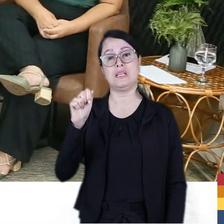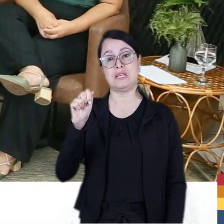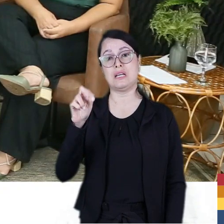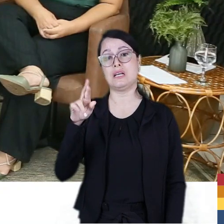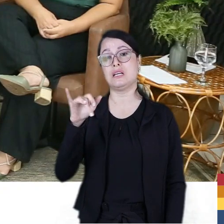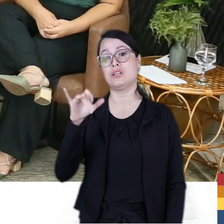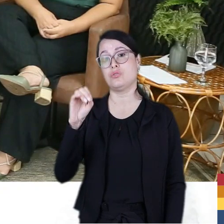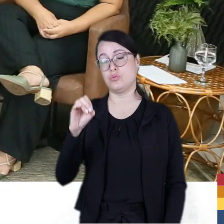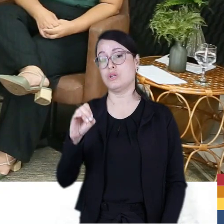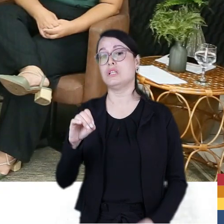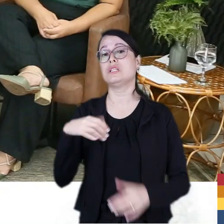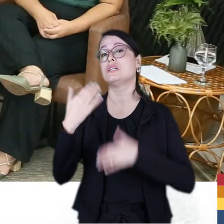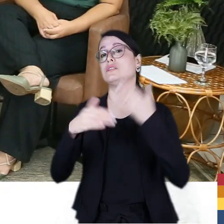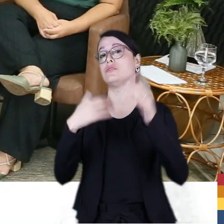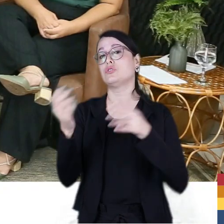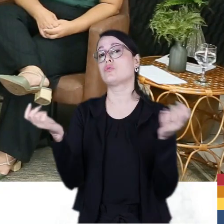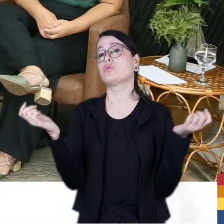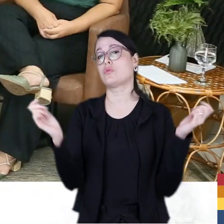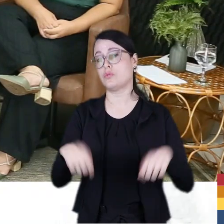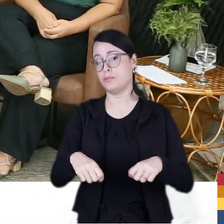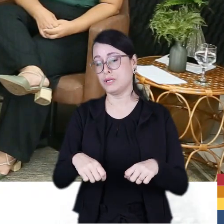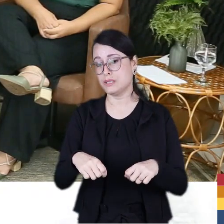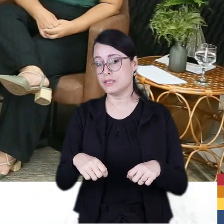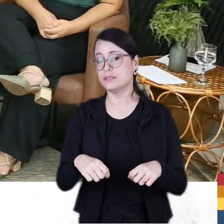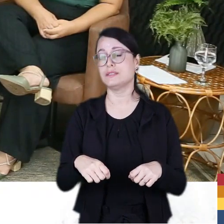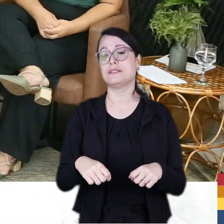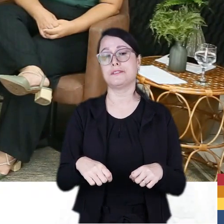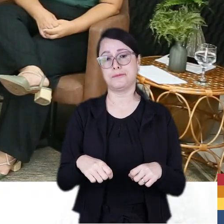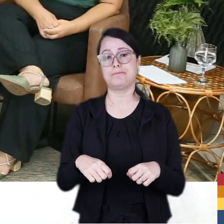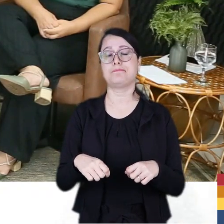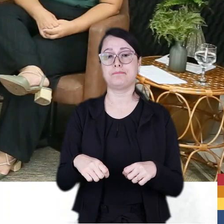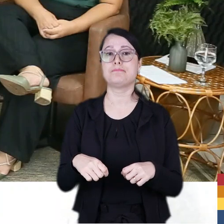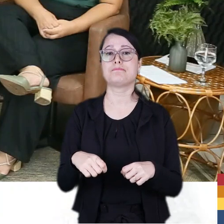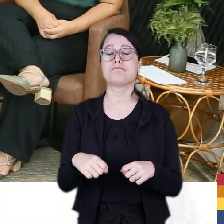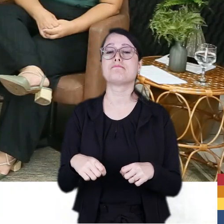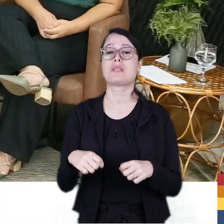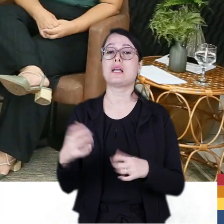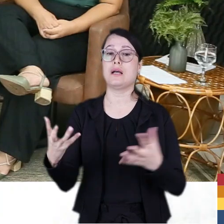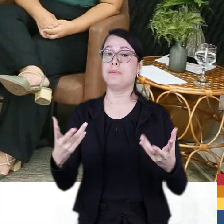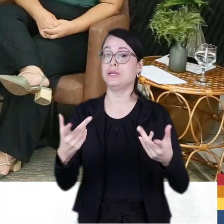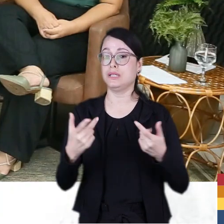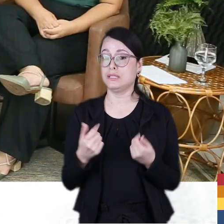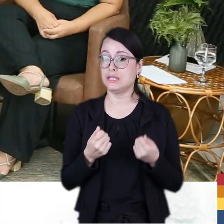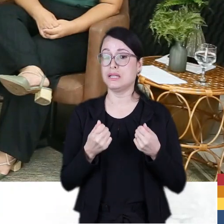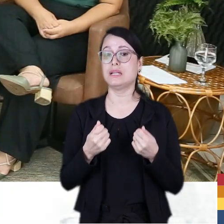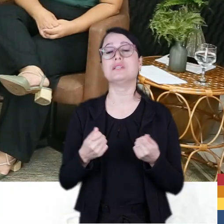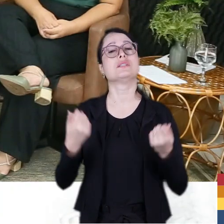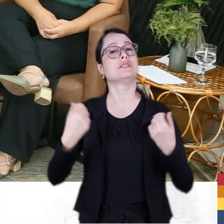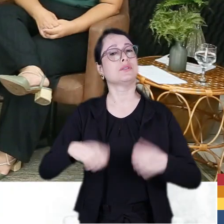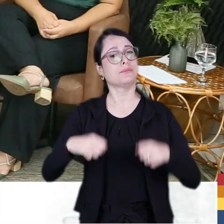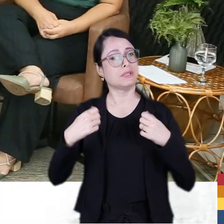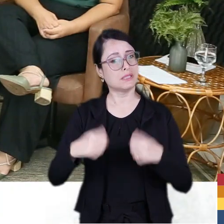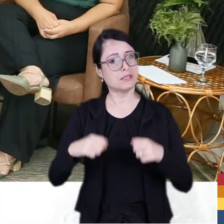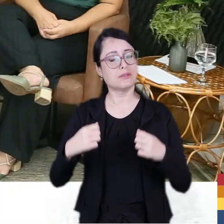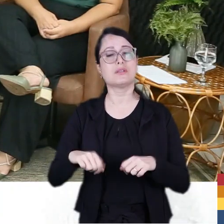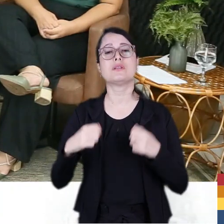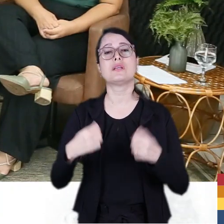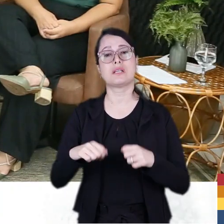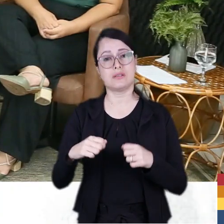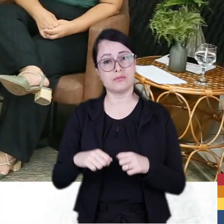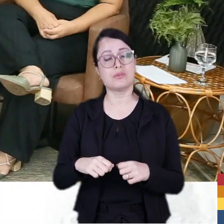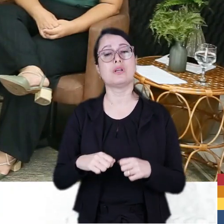e também pessoal com relação ao quinto itinerário nós estamos visando o desenvolvimento de